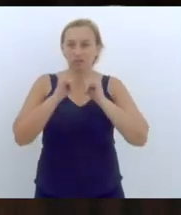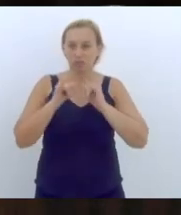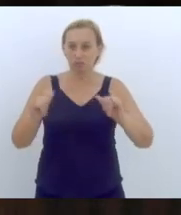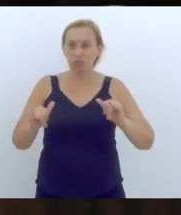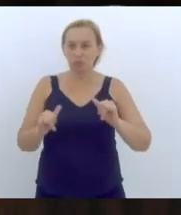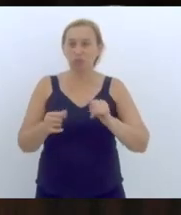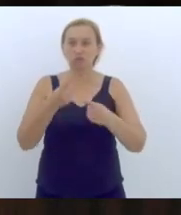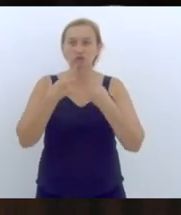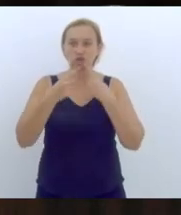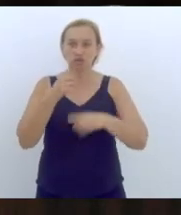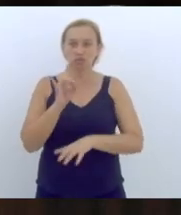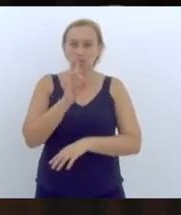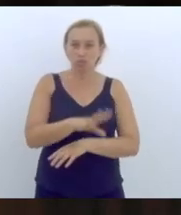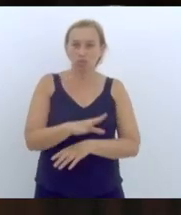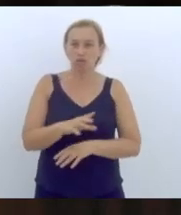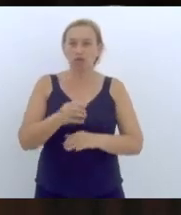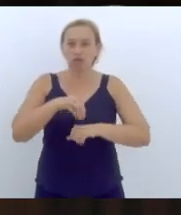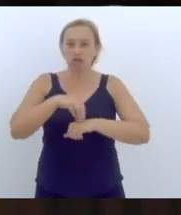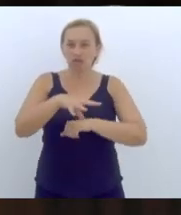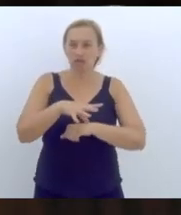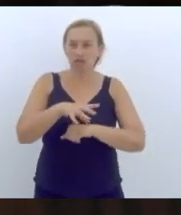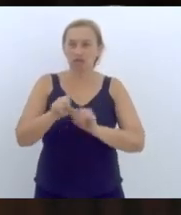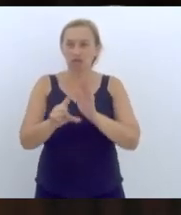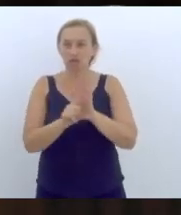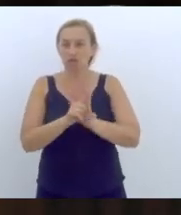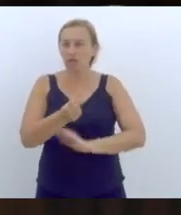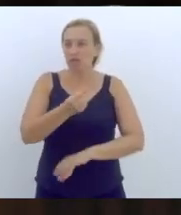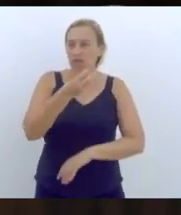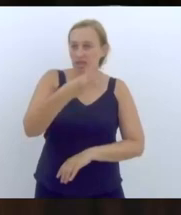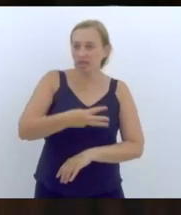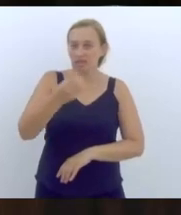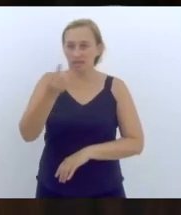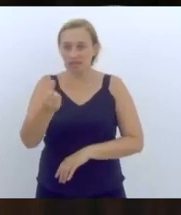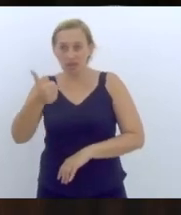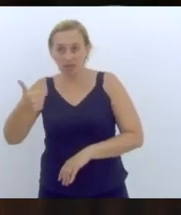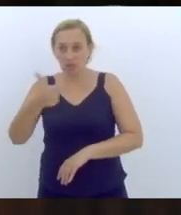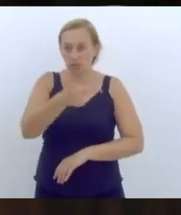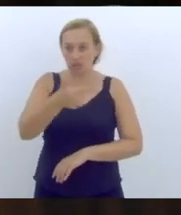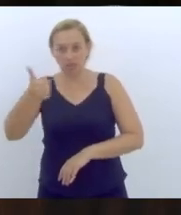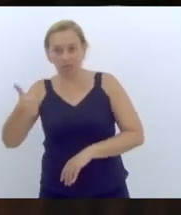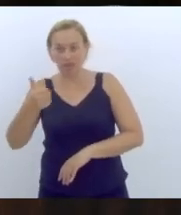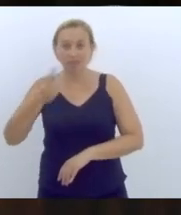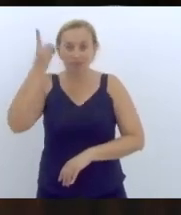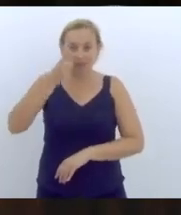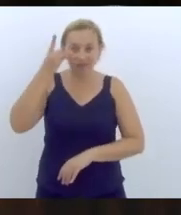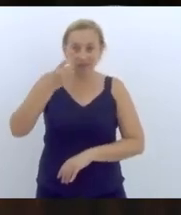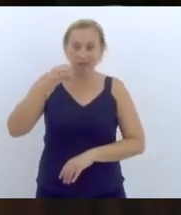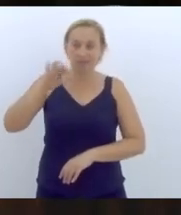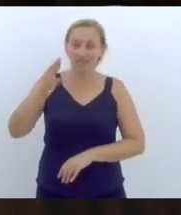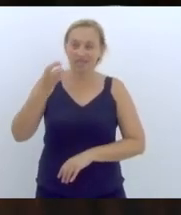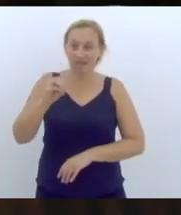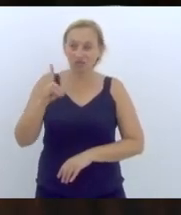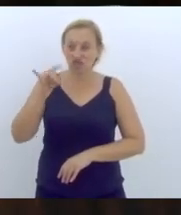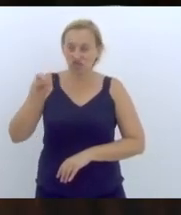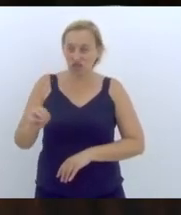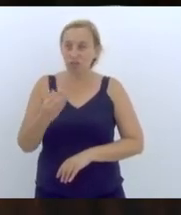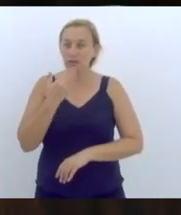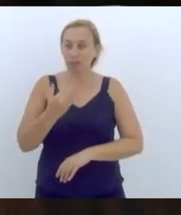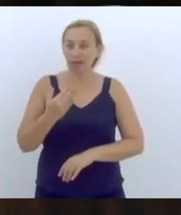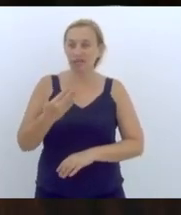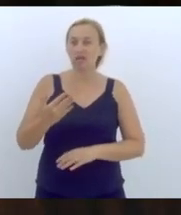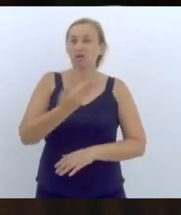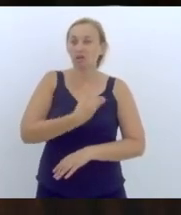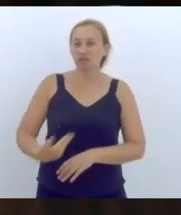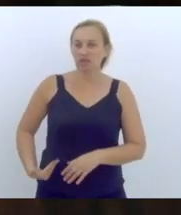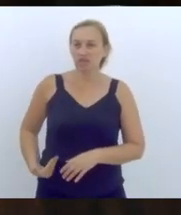Anuncio em discussão única a indicação legislativa número 361 de 2020, de autoria do deputado Marcelo Dino, que solicita ao senhor governador